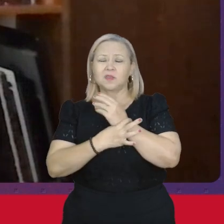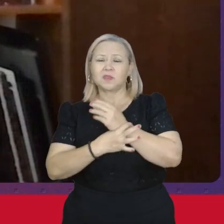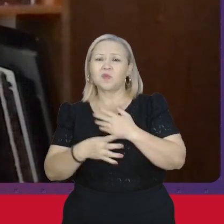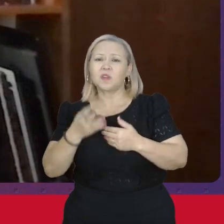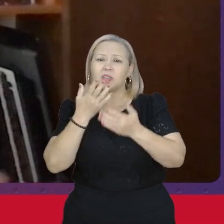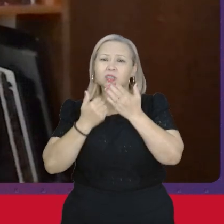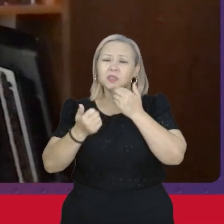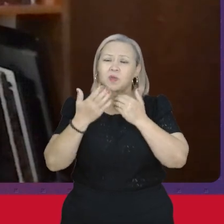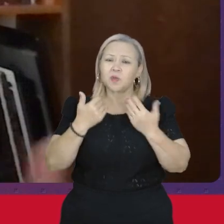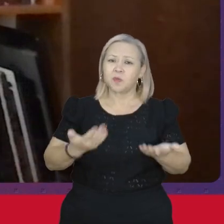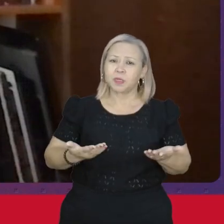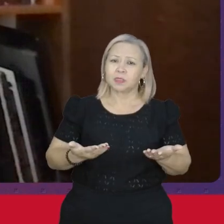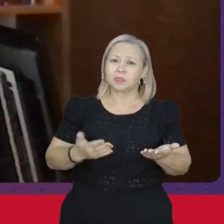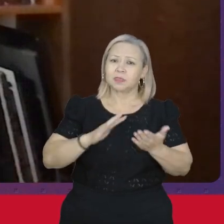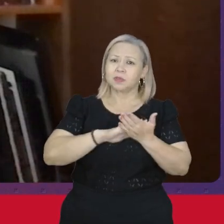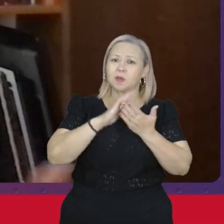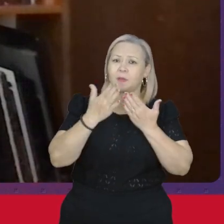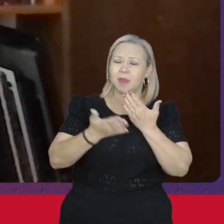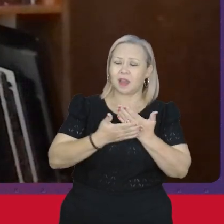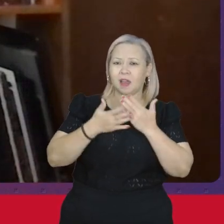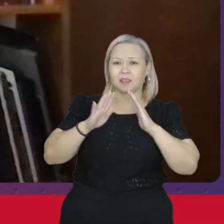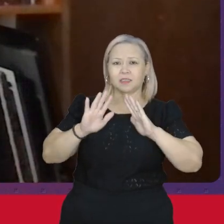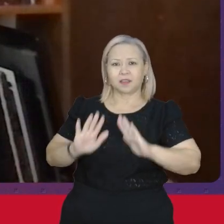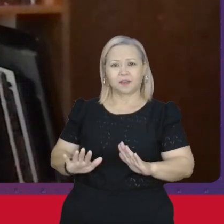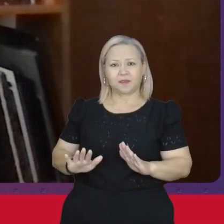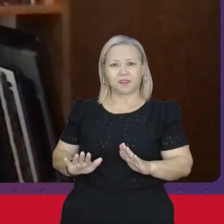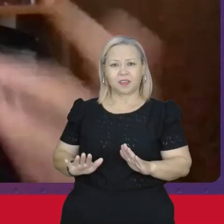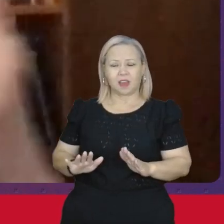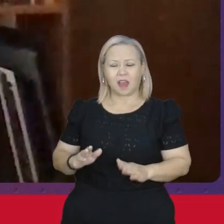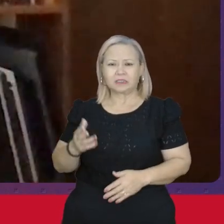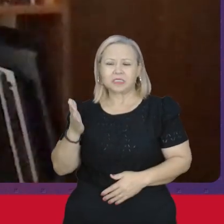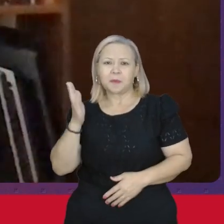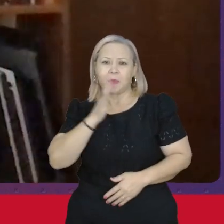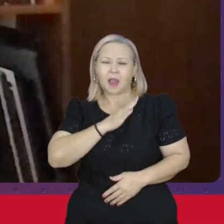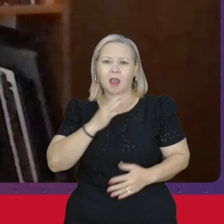e, portanto, ameaça em ficar mal nutrido, né? Tem